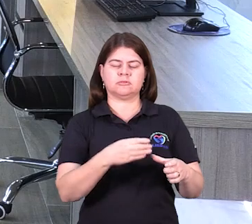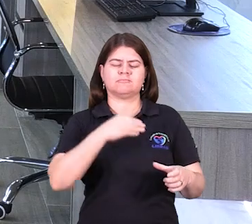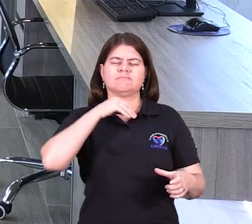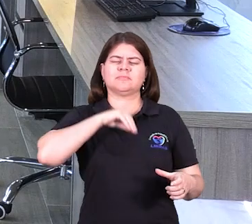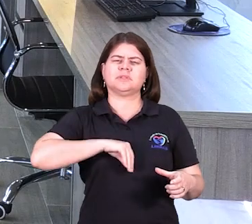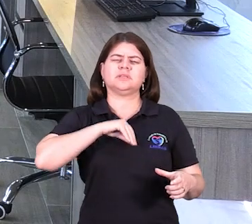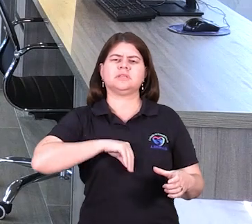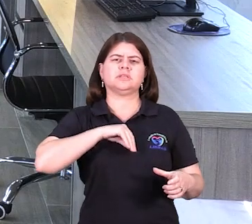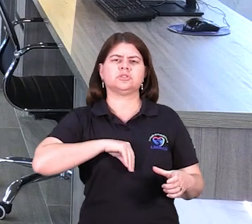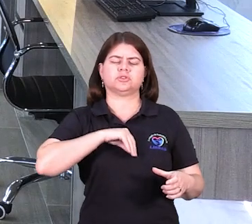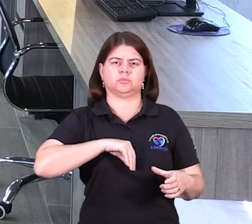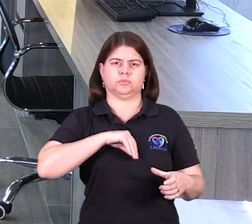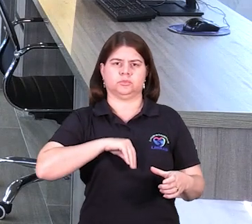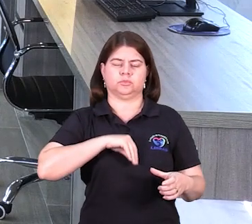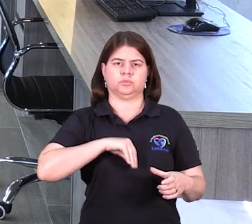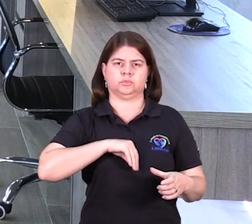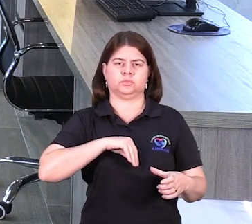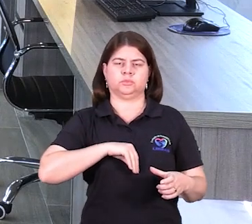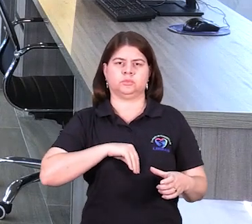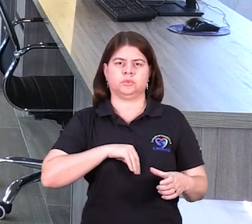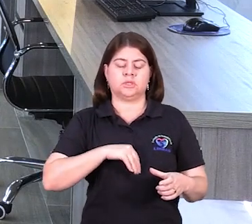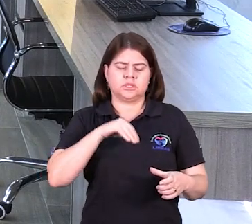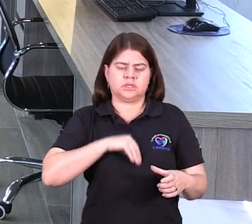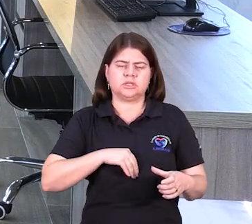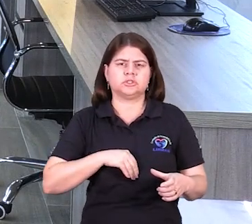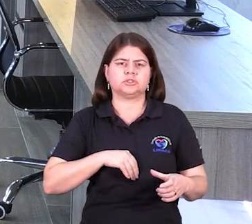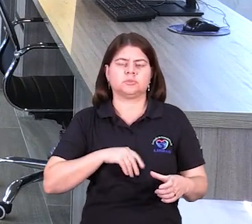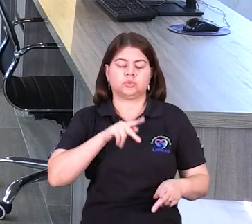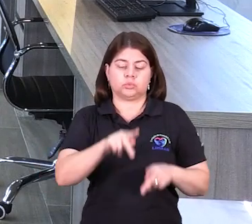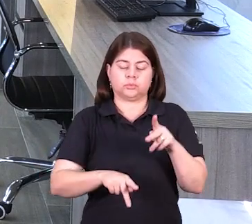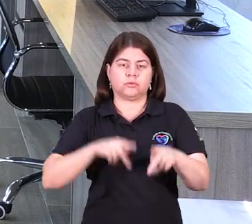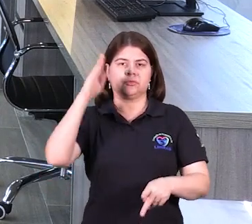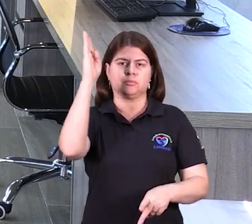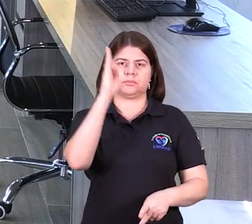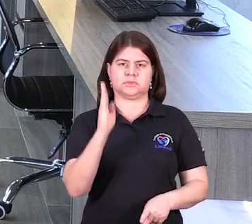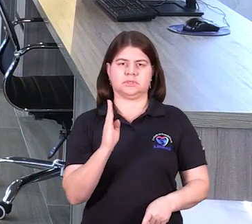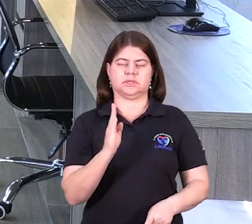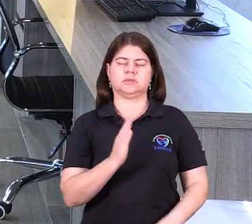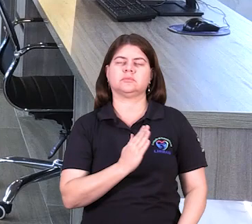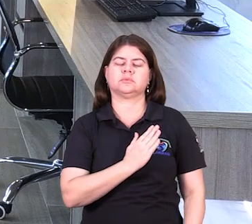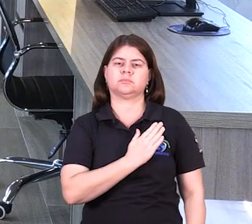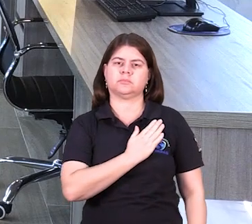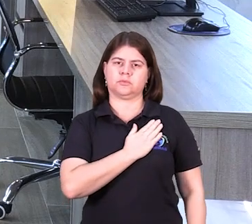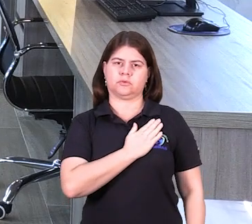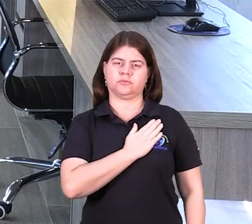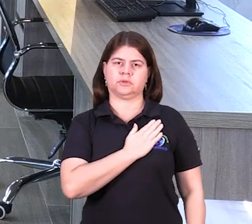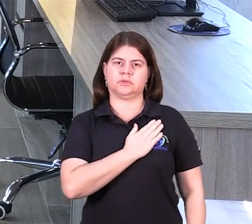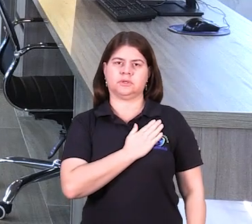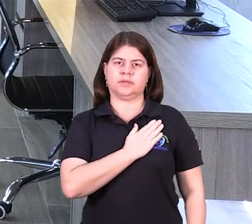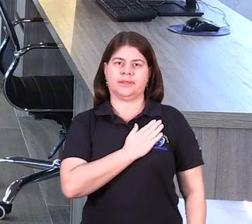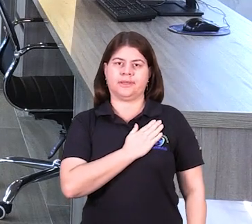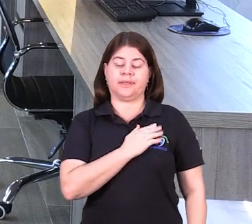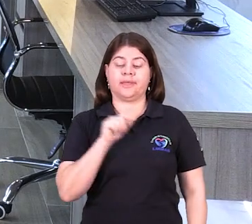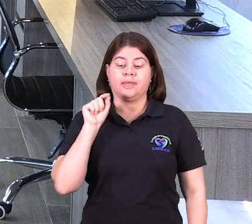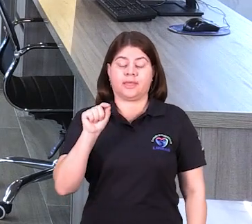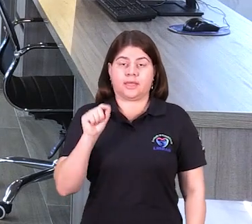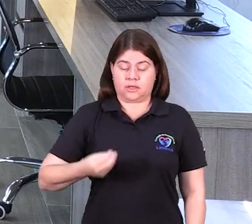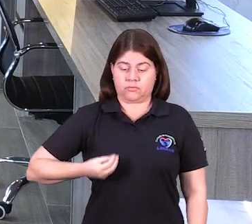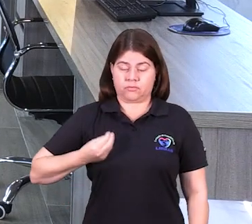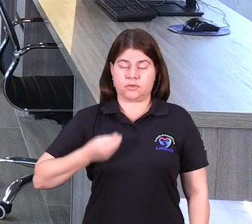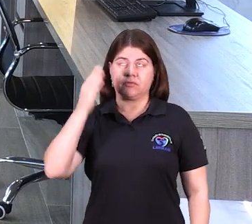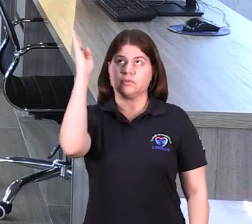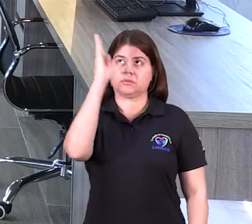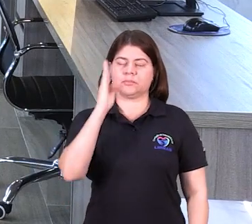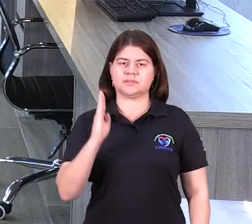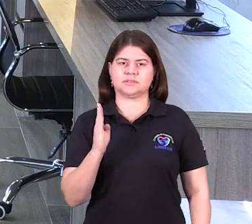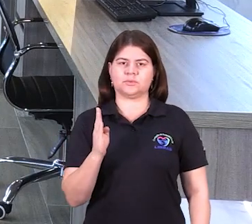né? Ele está dentro, é um íntimo, é uma coisa íntima do Brasil, íntimo da pátria, né? O teu seio é a liberdade. Então, quem está aqui